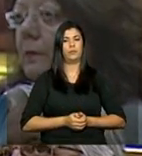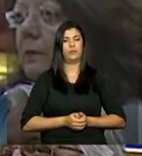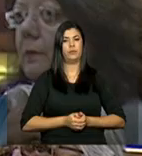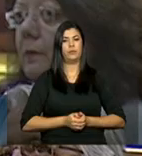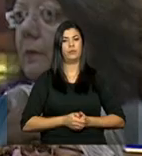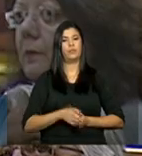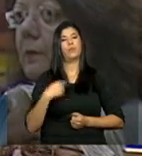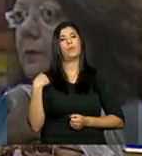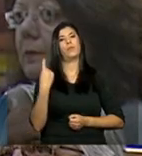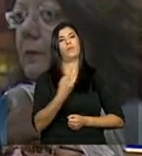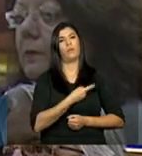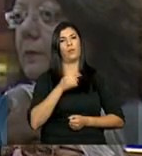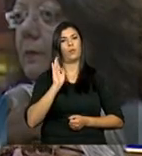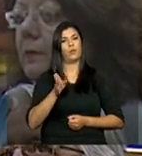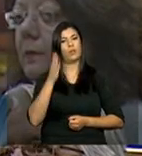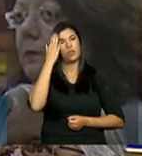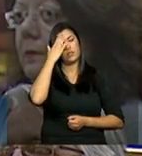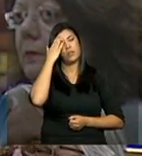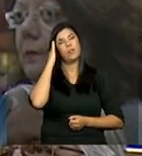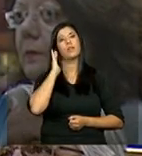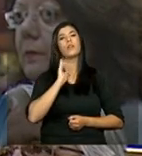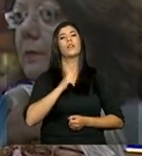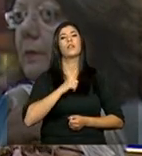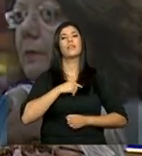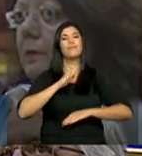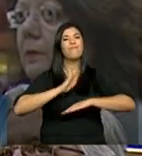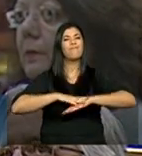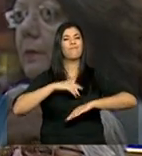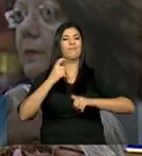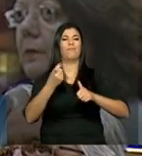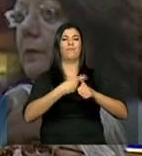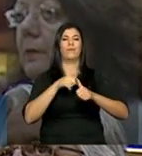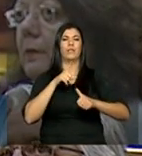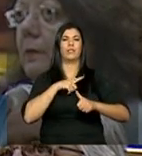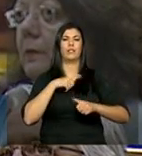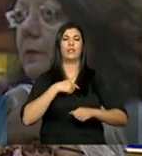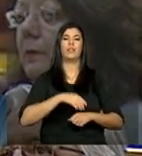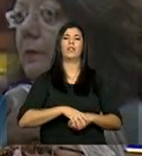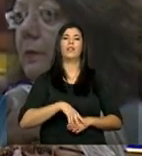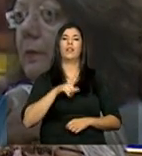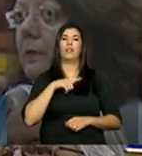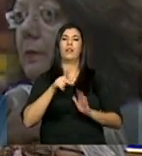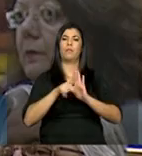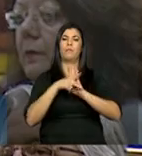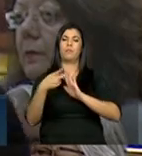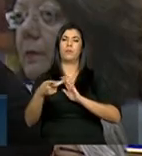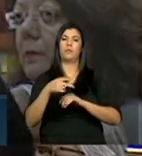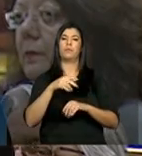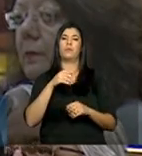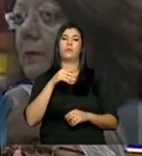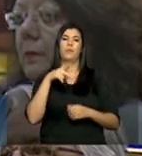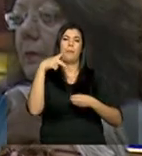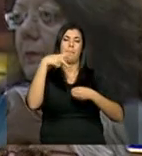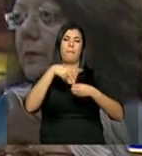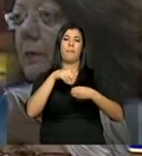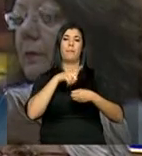Que a gente sabe, né, tem conhecimento que uma das maiores dívidas da CDE hoje é com a Petrobras. Eu queria